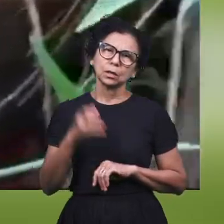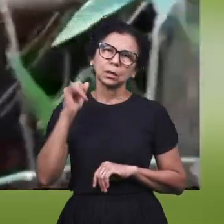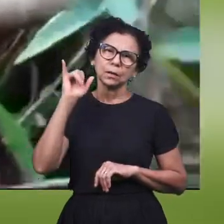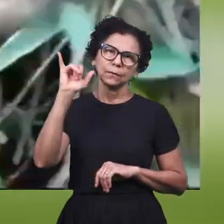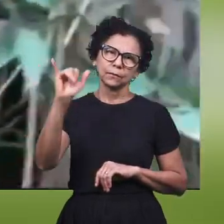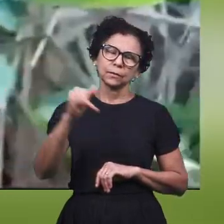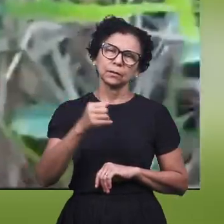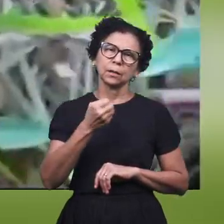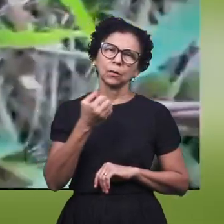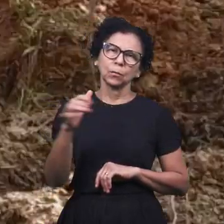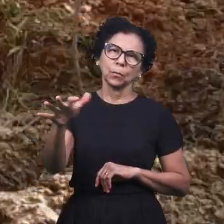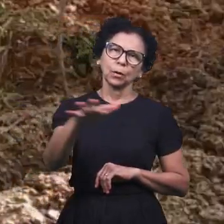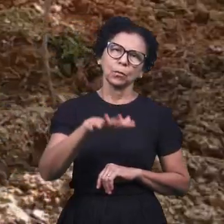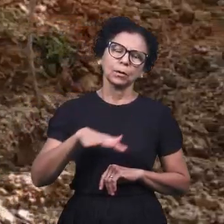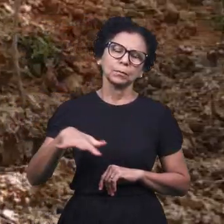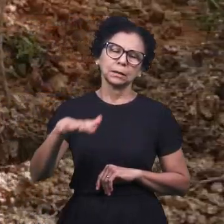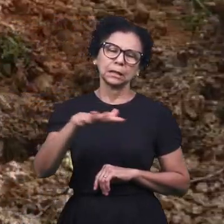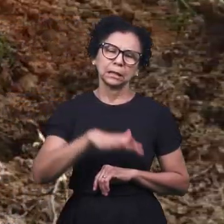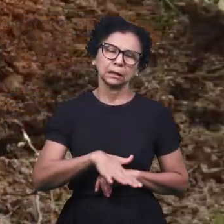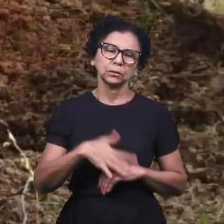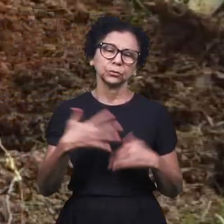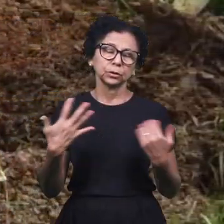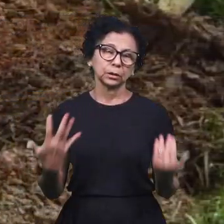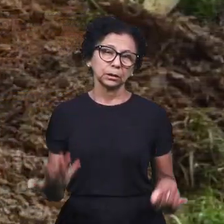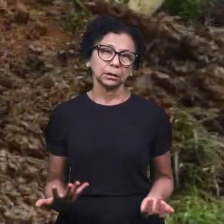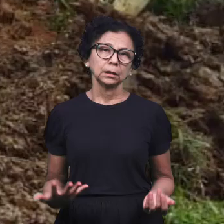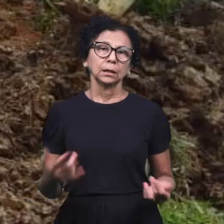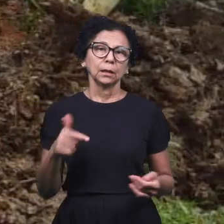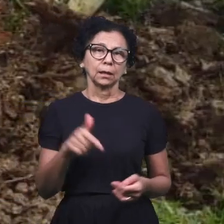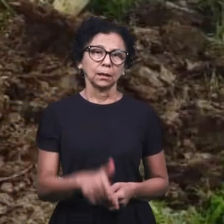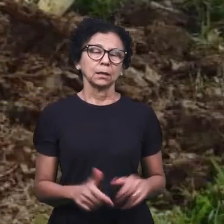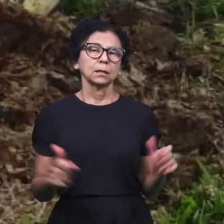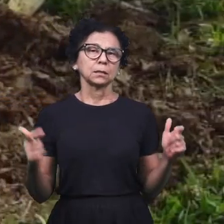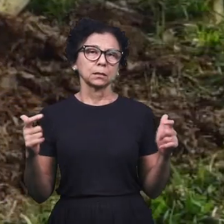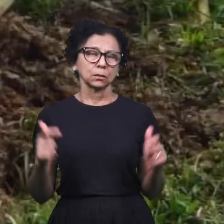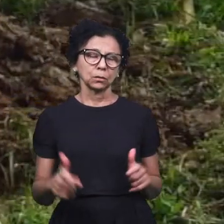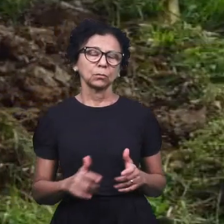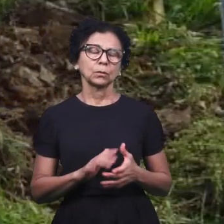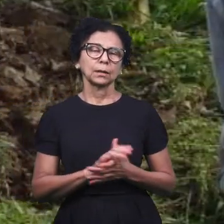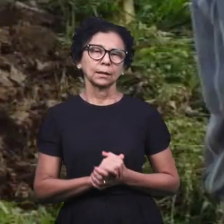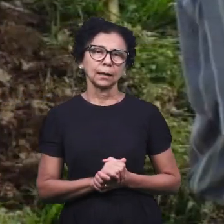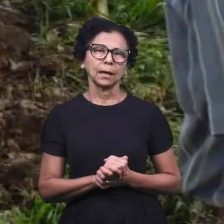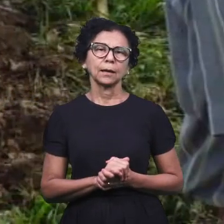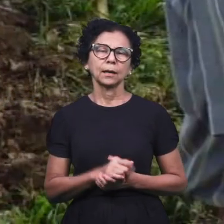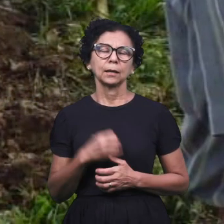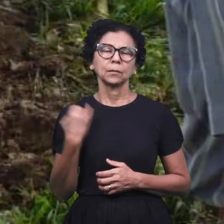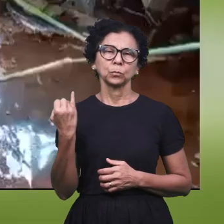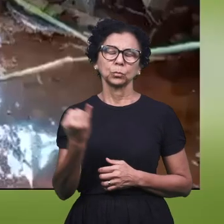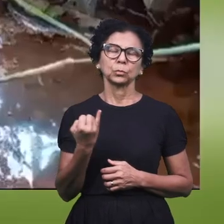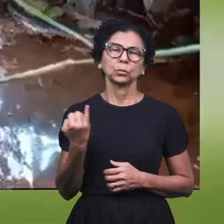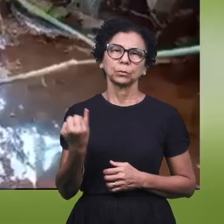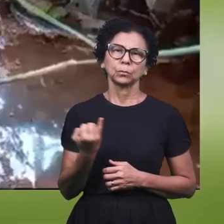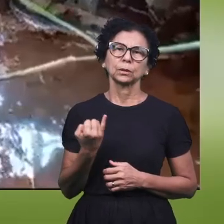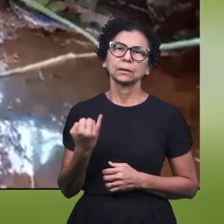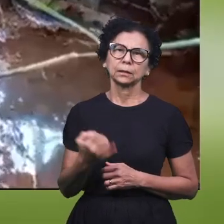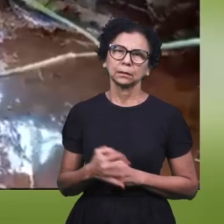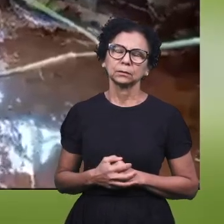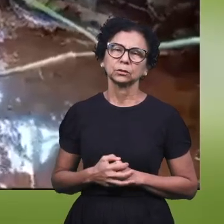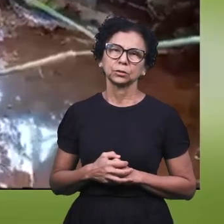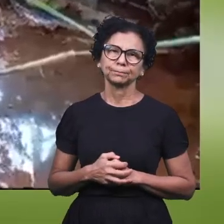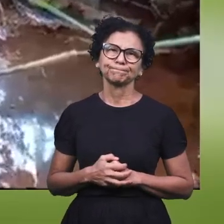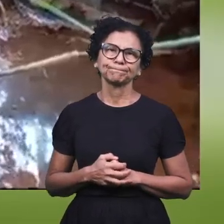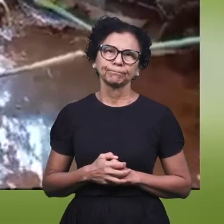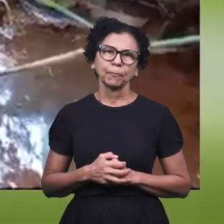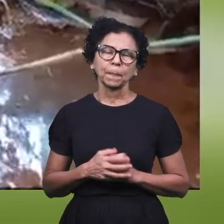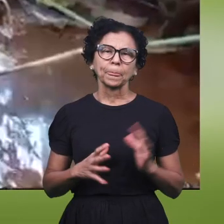preservação ambiental. Vale ressaltar que a propriedade preza pela sustentabilidade e, com este projeto de